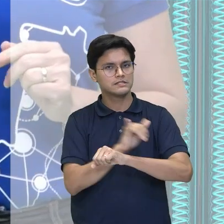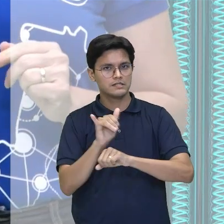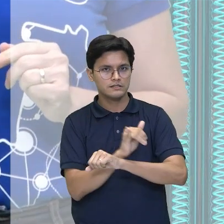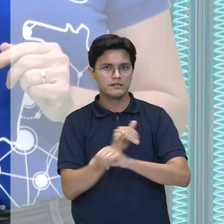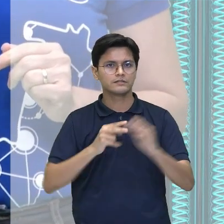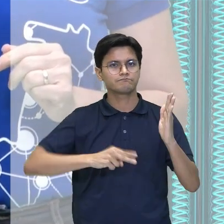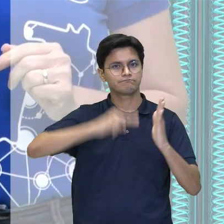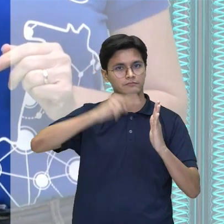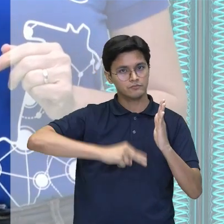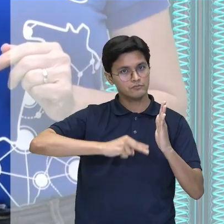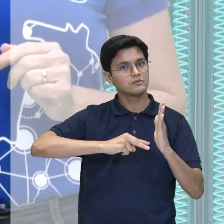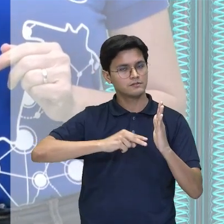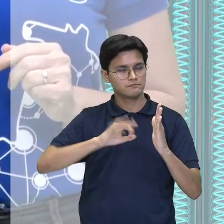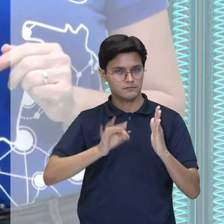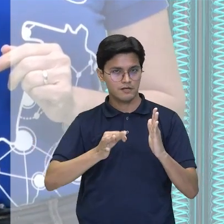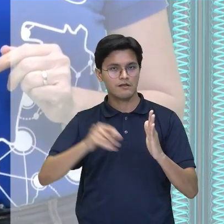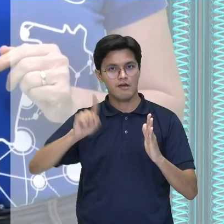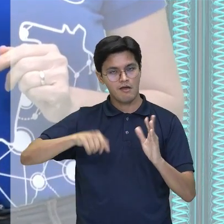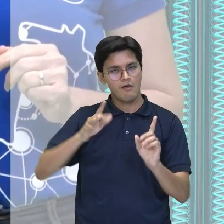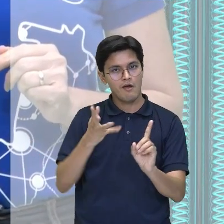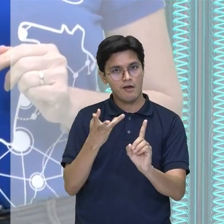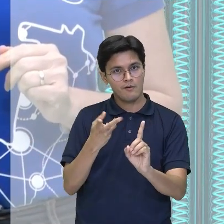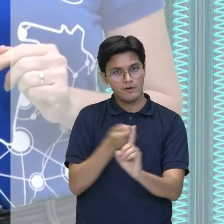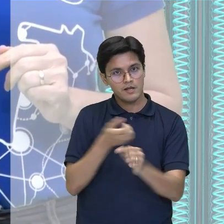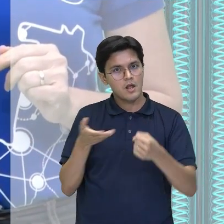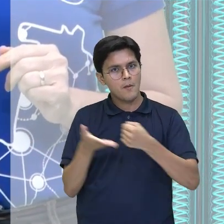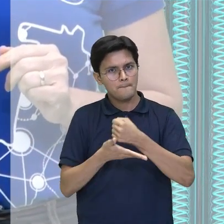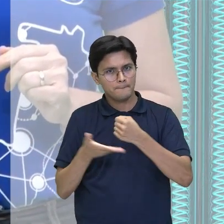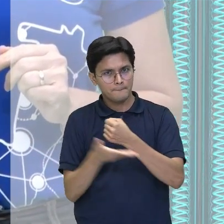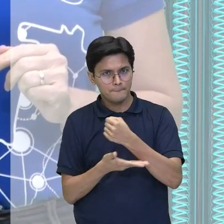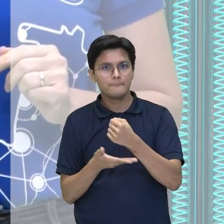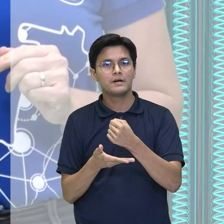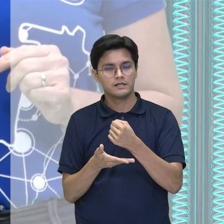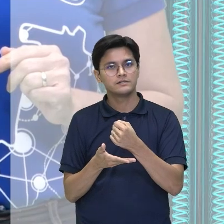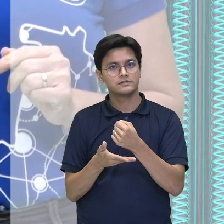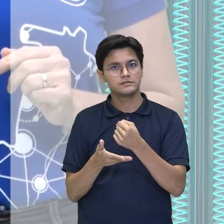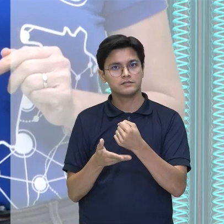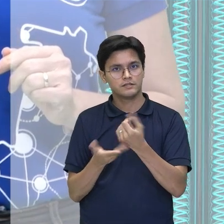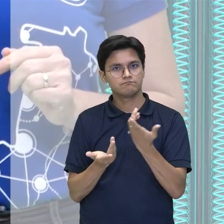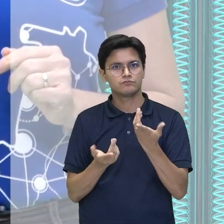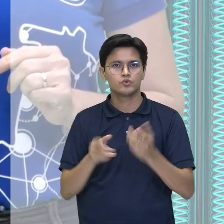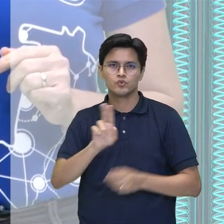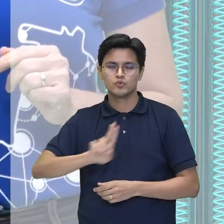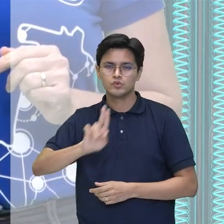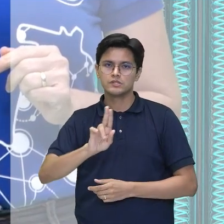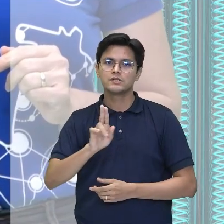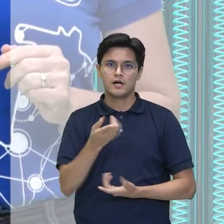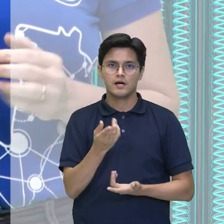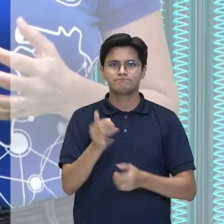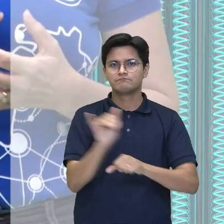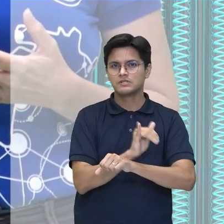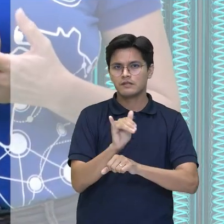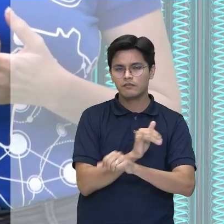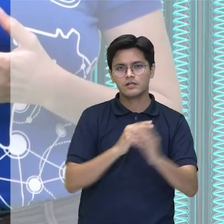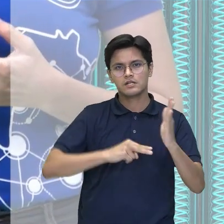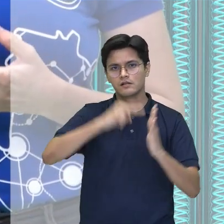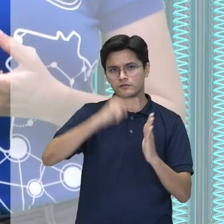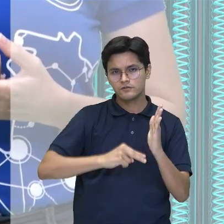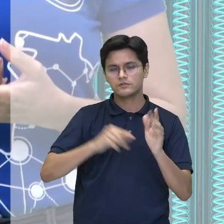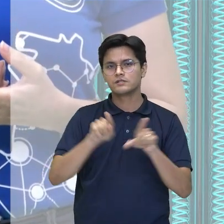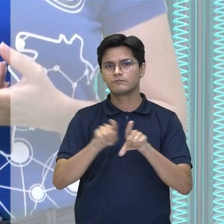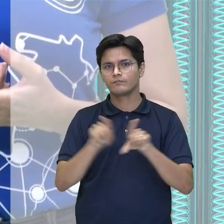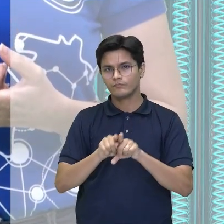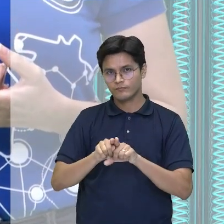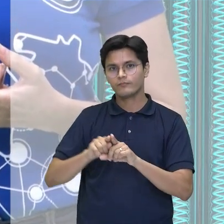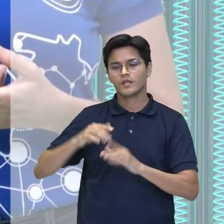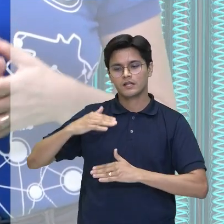Relembrando. É uma habilidade básica para todas as técnicas de leitura e para o processo de leitura